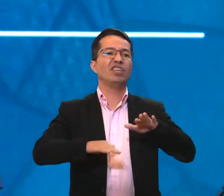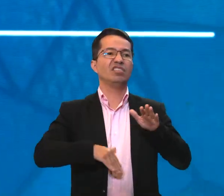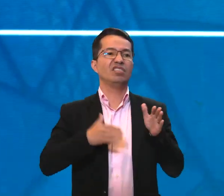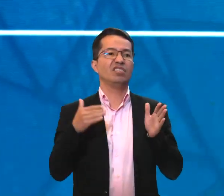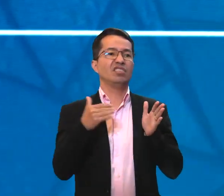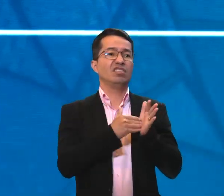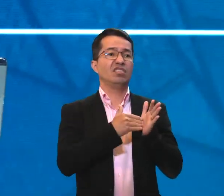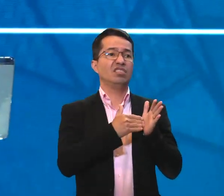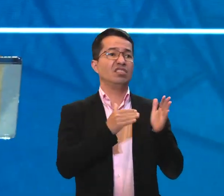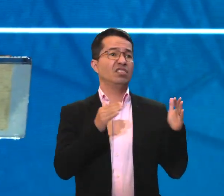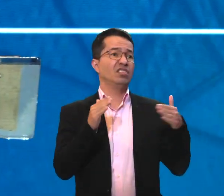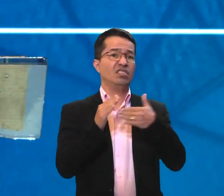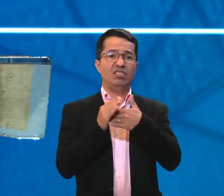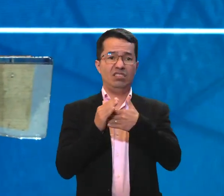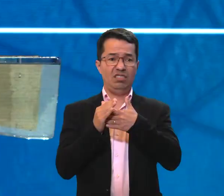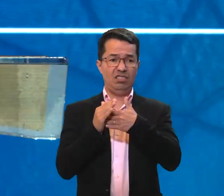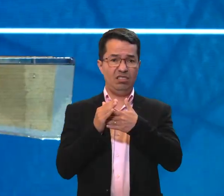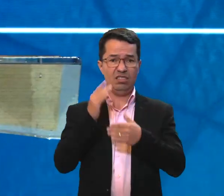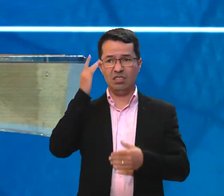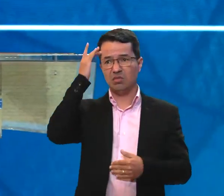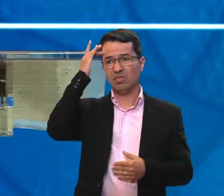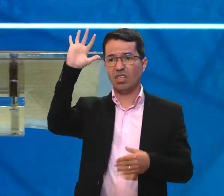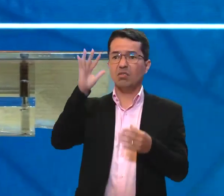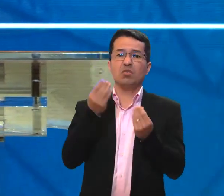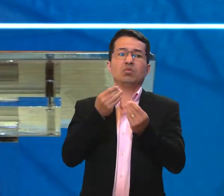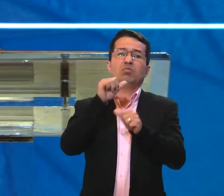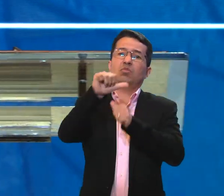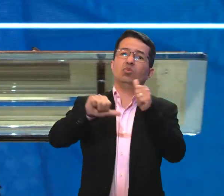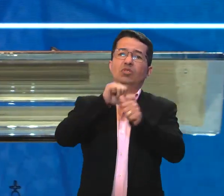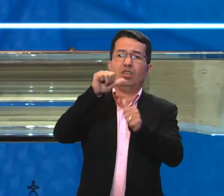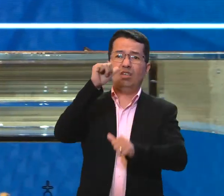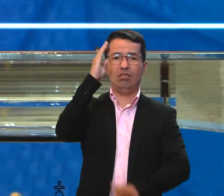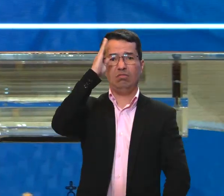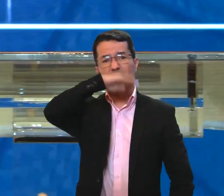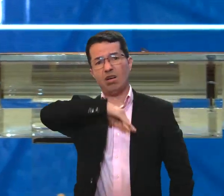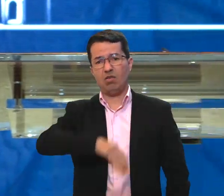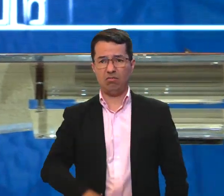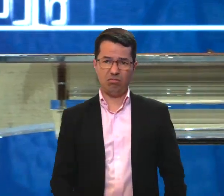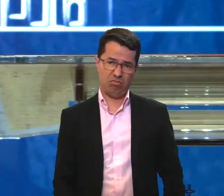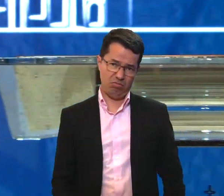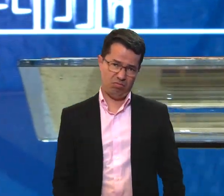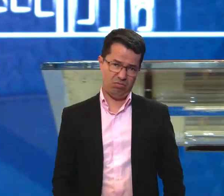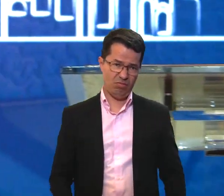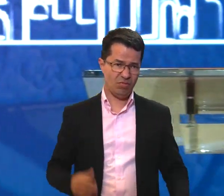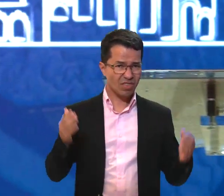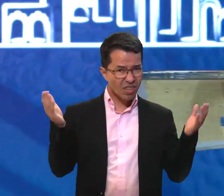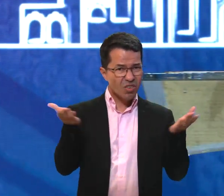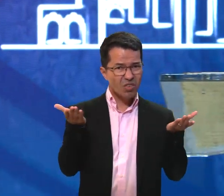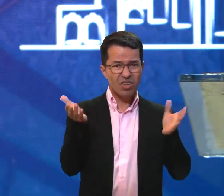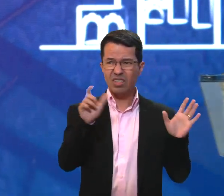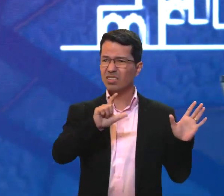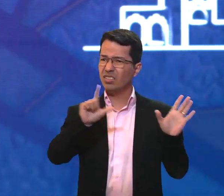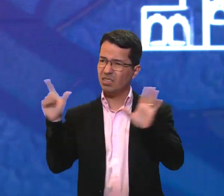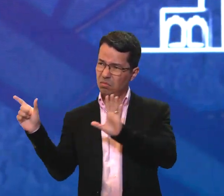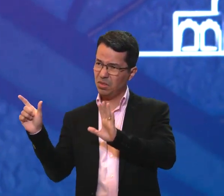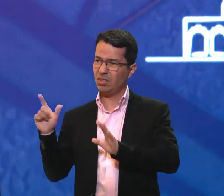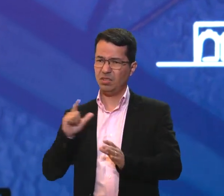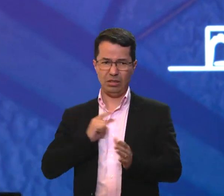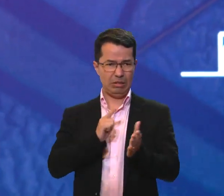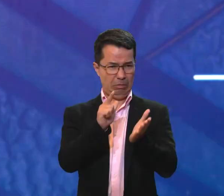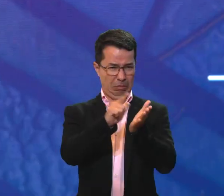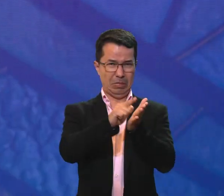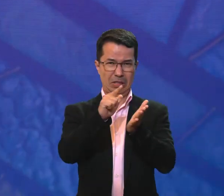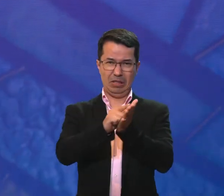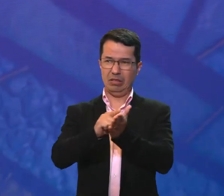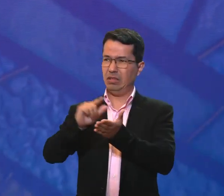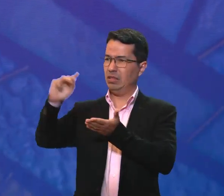diante da estruturação do mal. Já sentiu assim? Essa semana eu me senti assim. Eu recebi um documento da